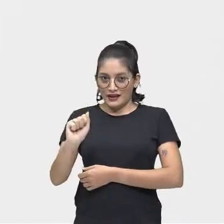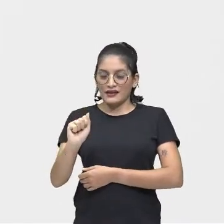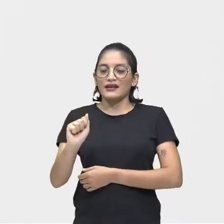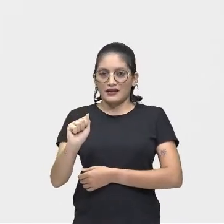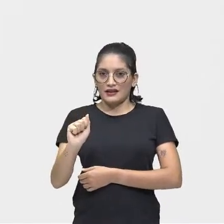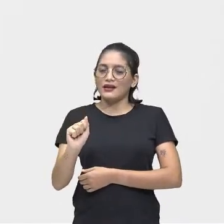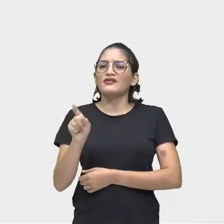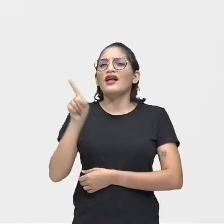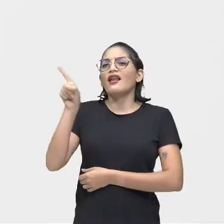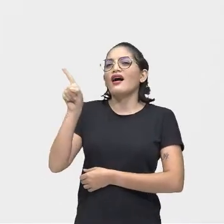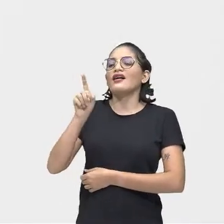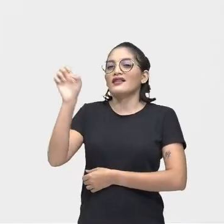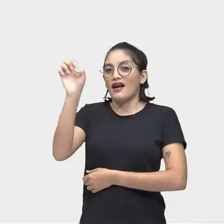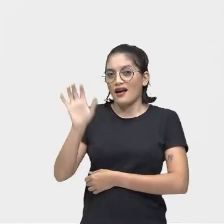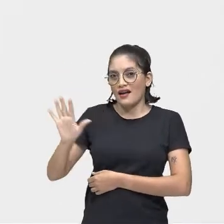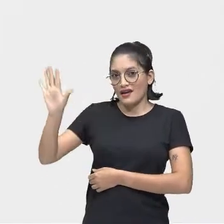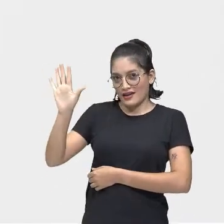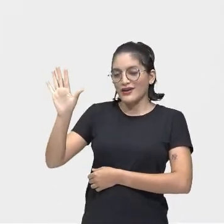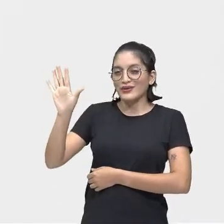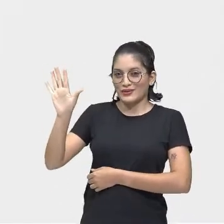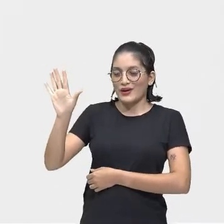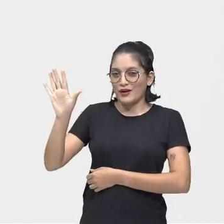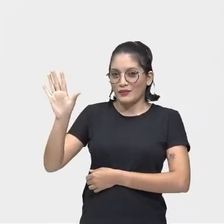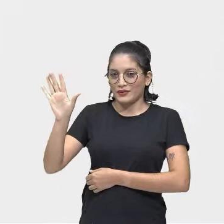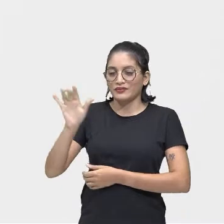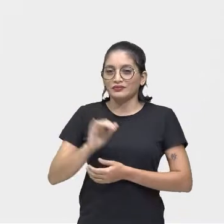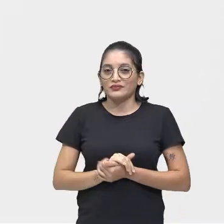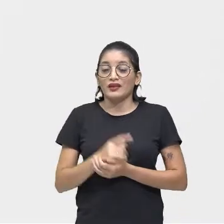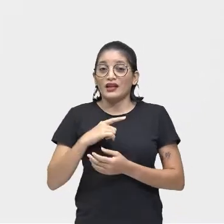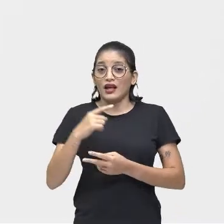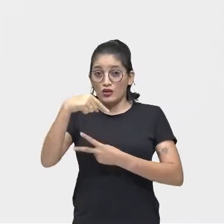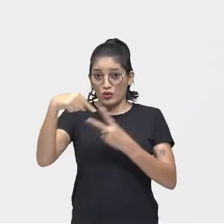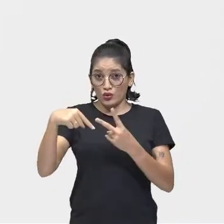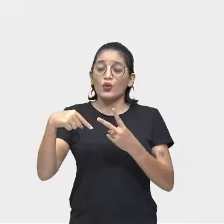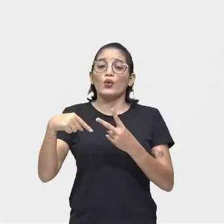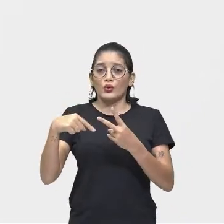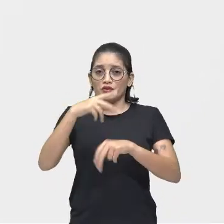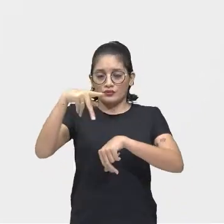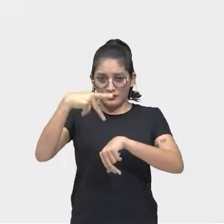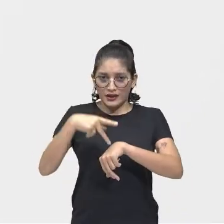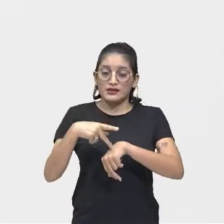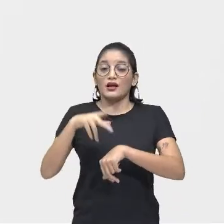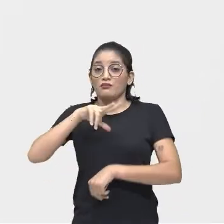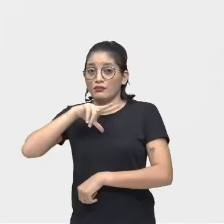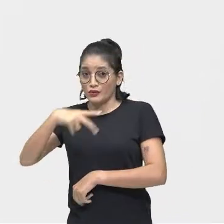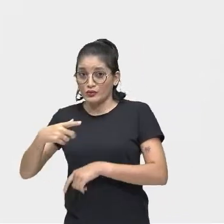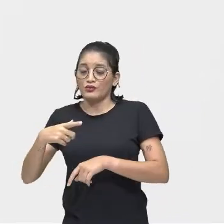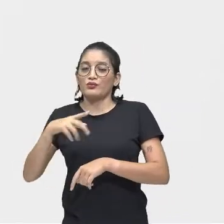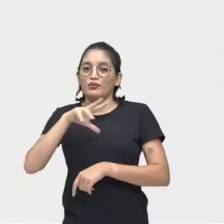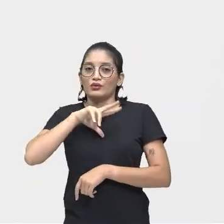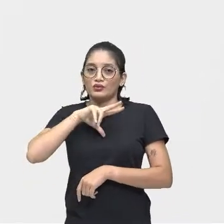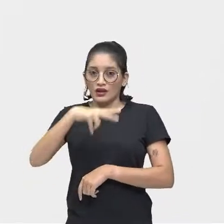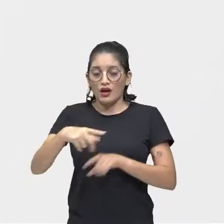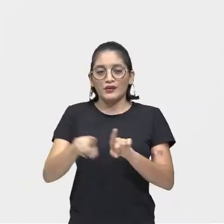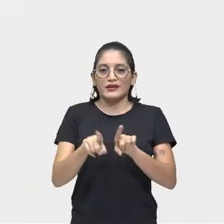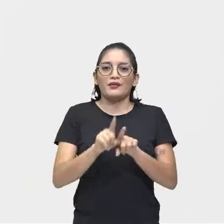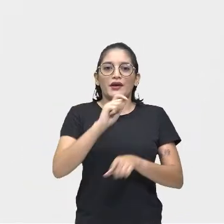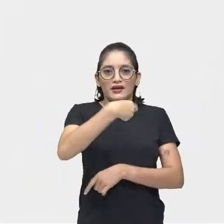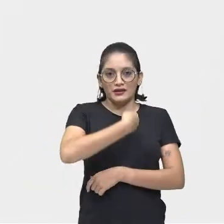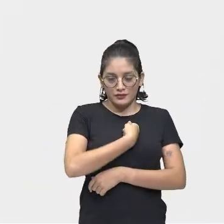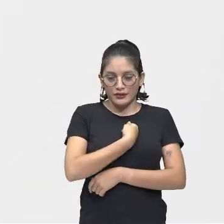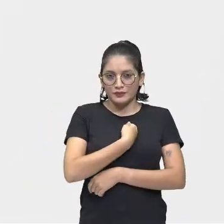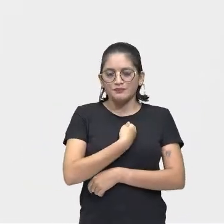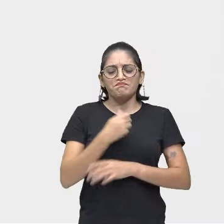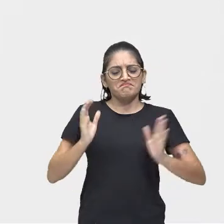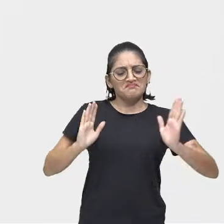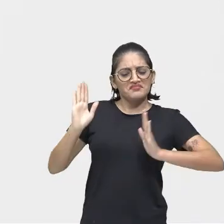lá na Europa. Essa Península Ibérica é composta por dois países, que é Portugal e Espanha. Durante esse período, o Império